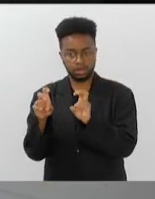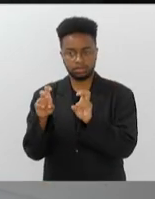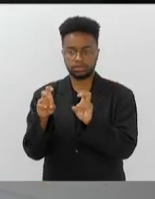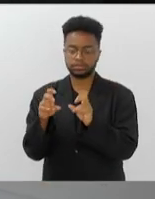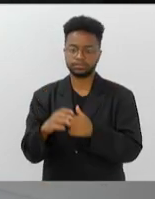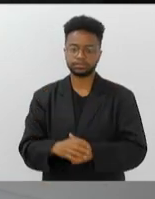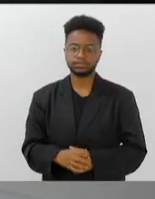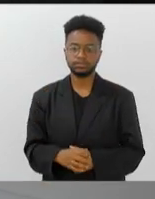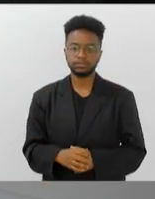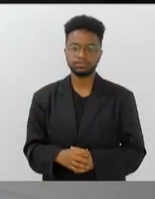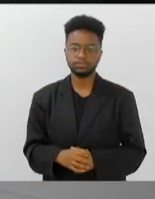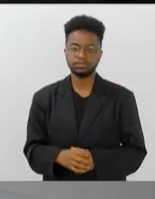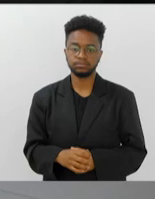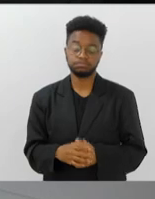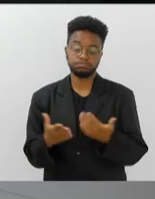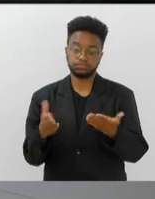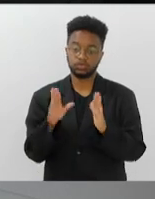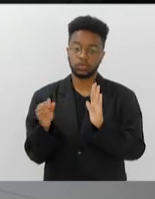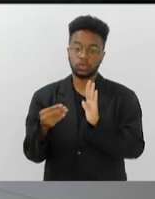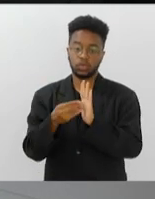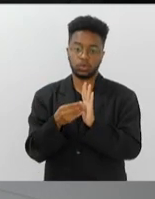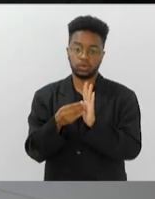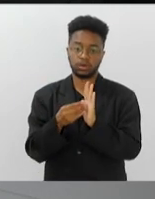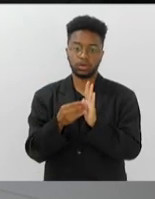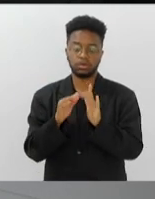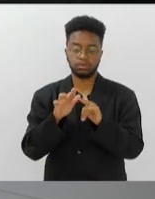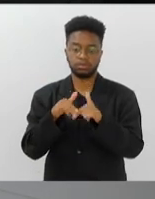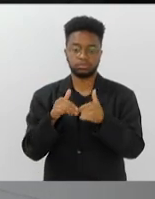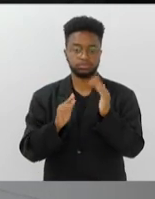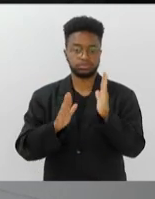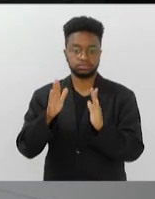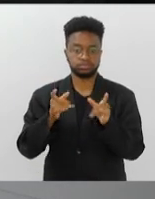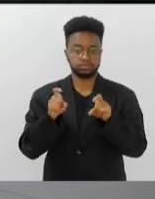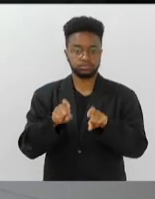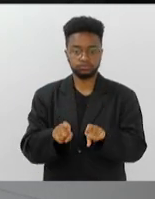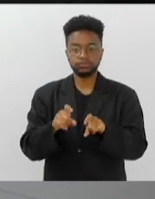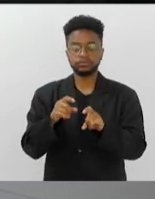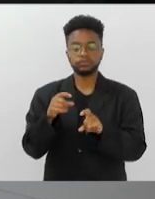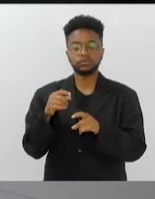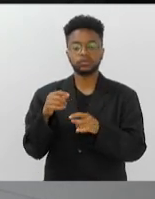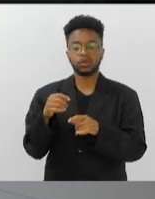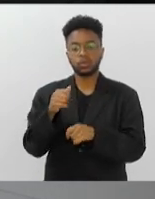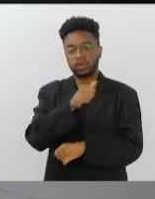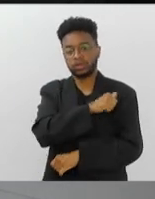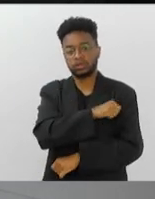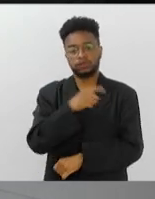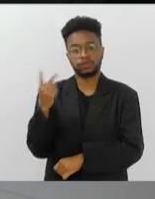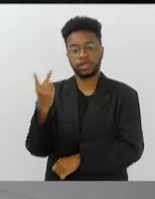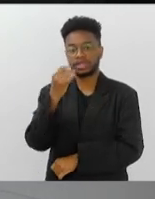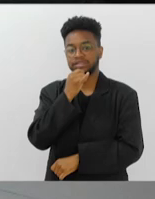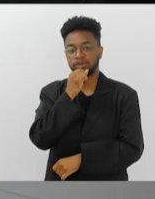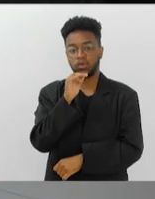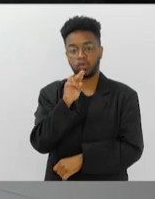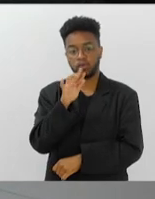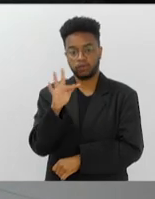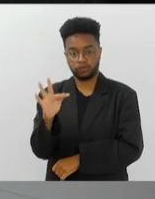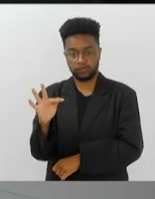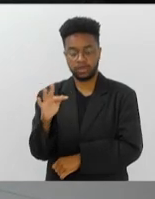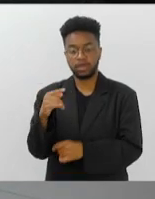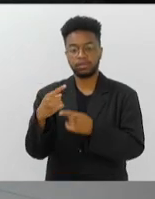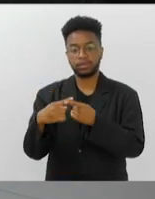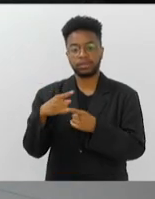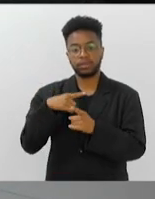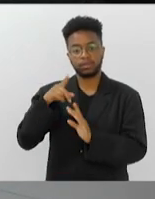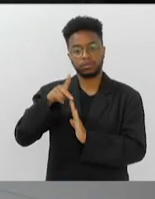patrimônio, de declarar através do seu mandato o reconhecimento que o Rio de Janeiro reconhece, como, por exemplo, a UF. O projeto anterior,